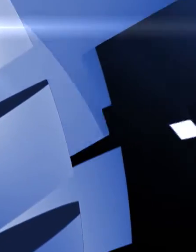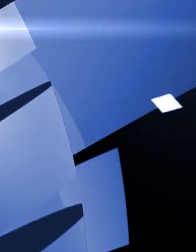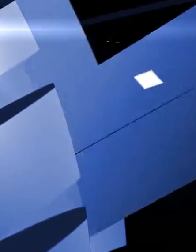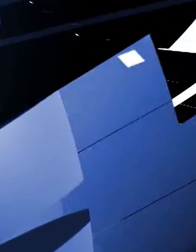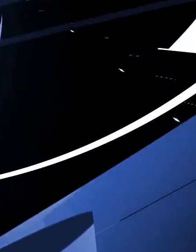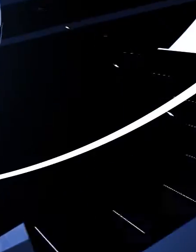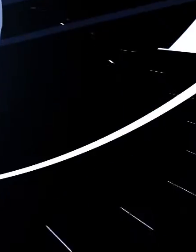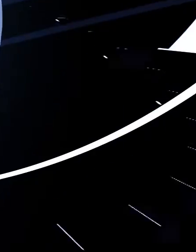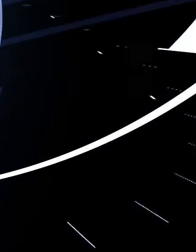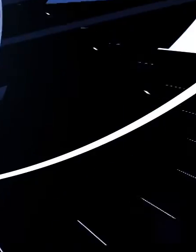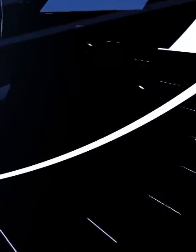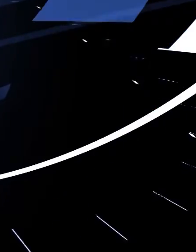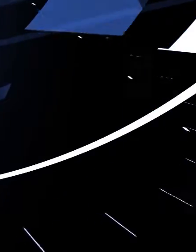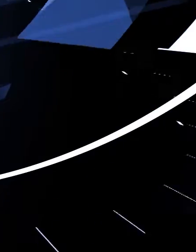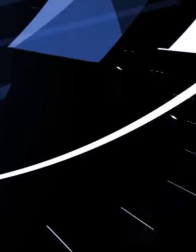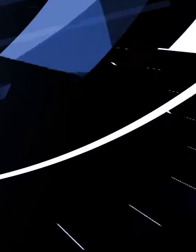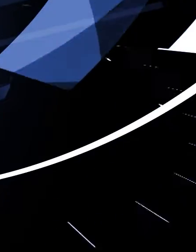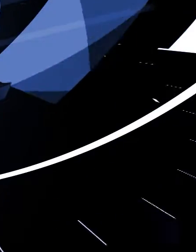Música